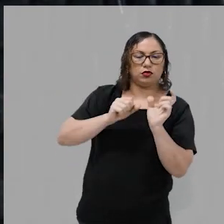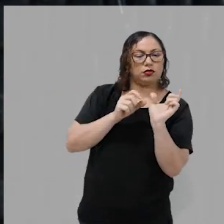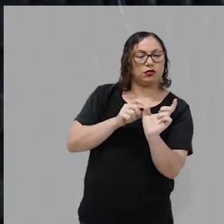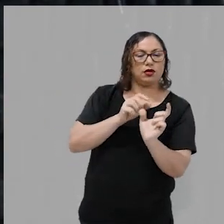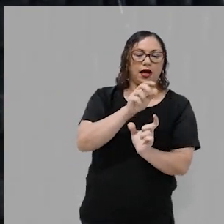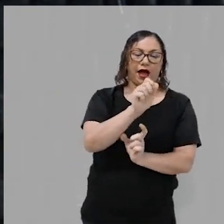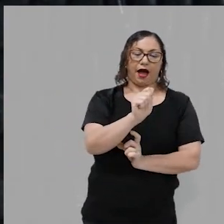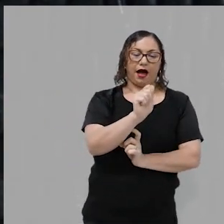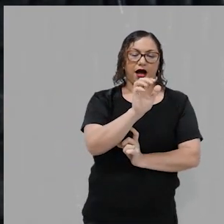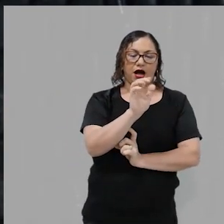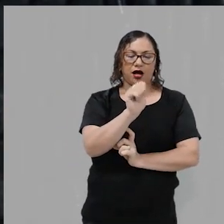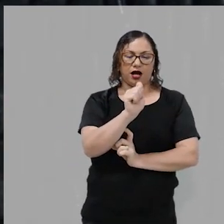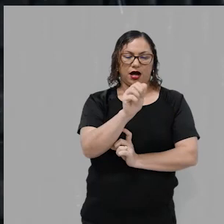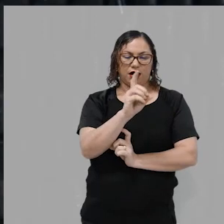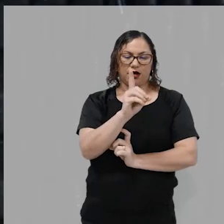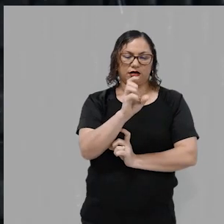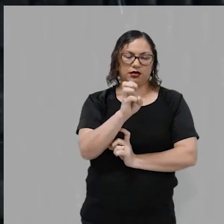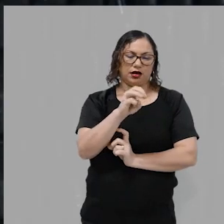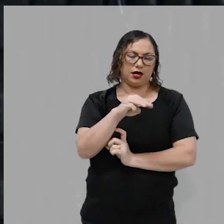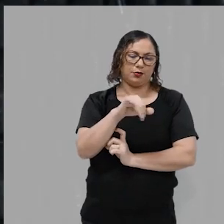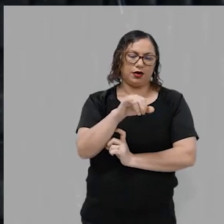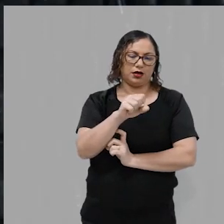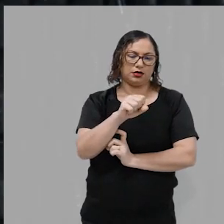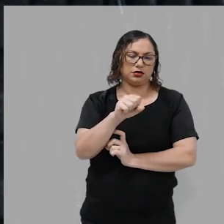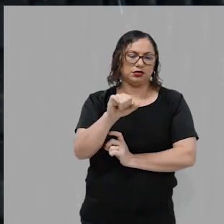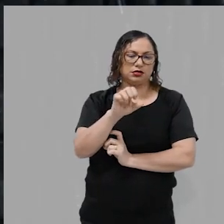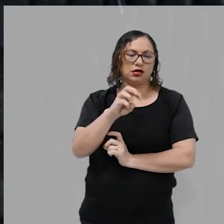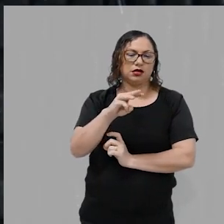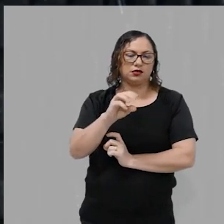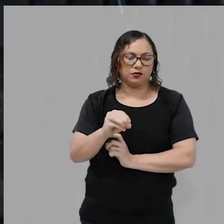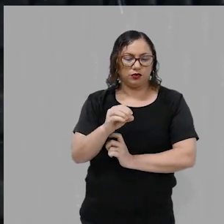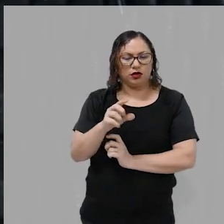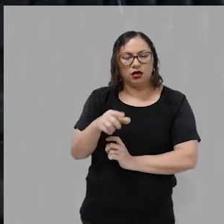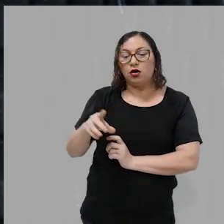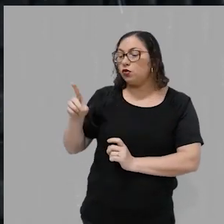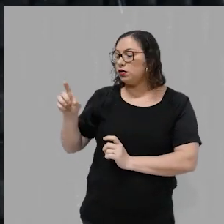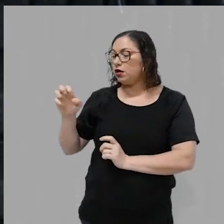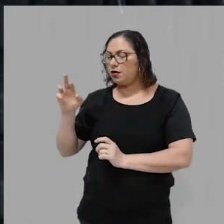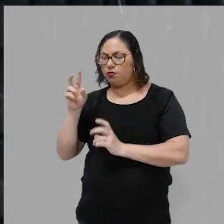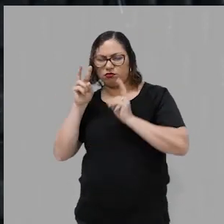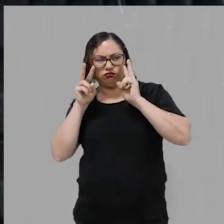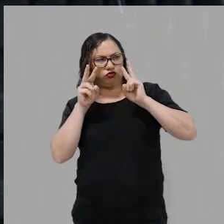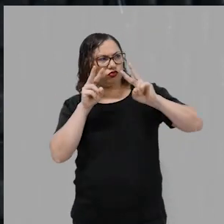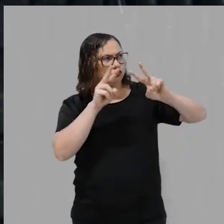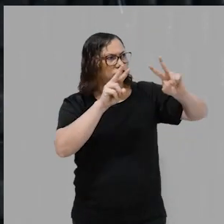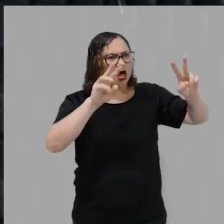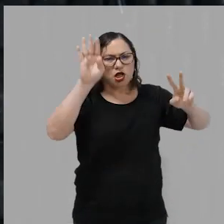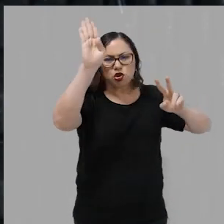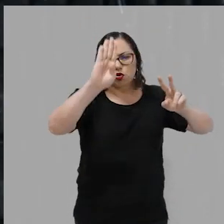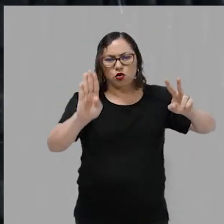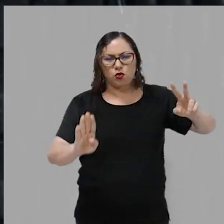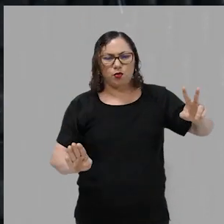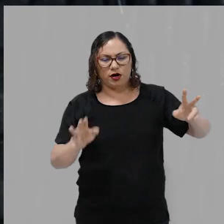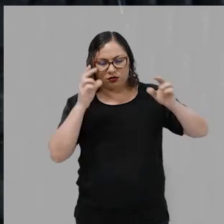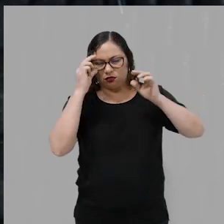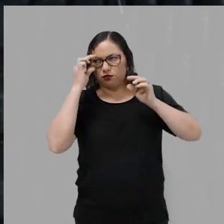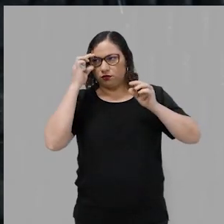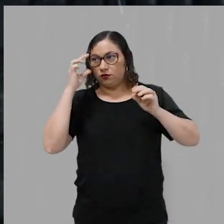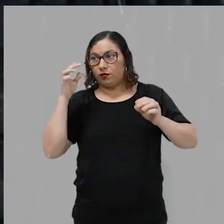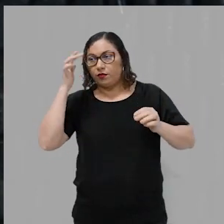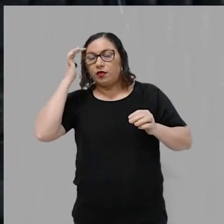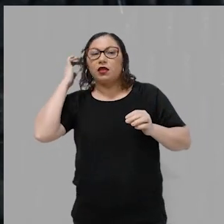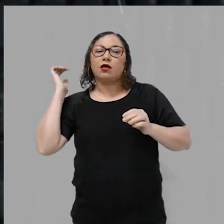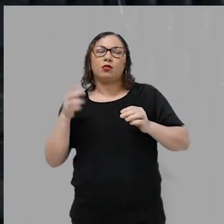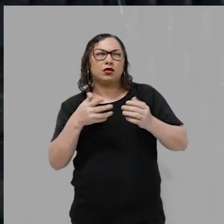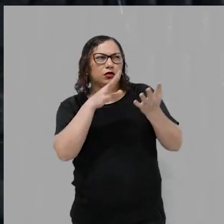academicismo, certo? Então, Debré, ele começa a representar o que ele vê no Brasil. O que a gente sabe de imagens em